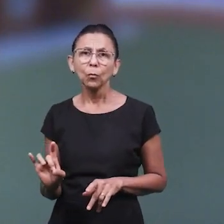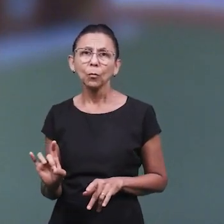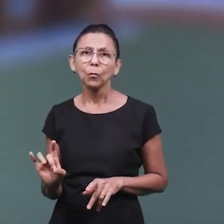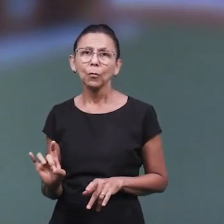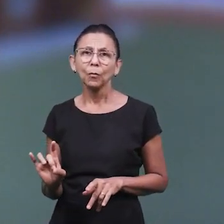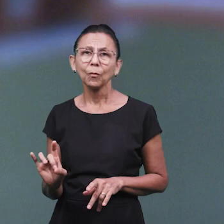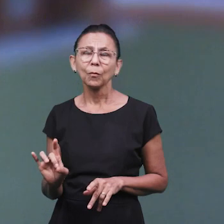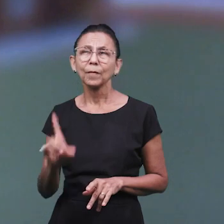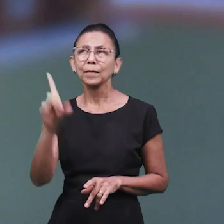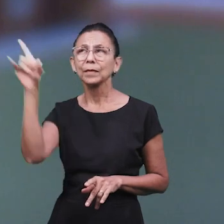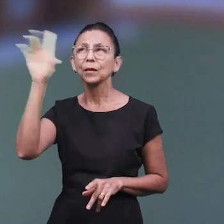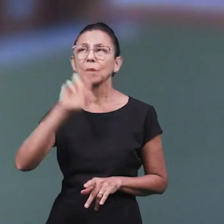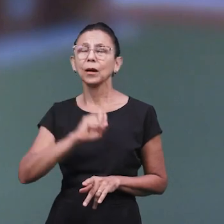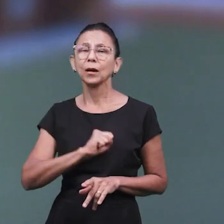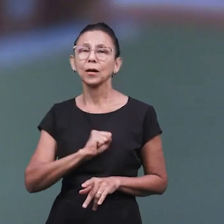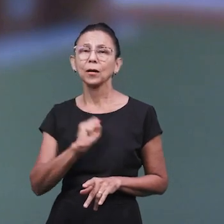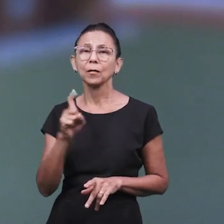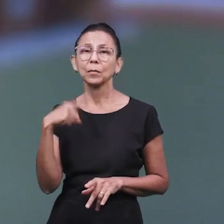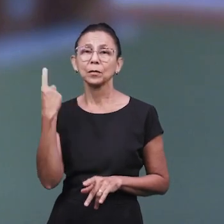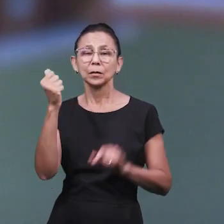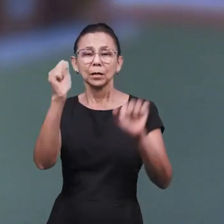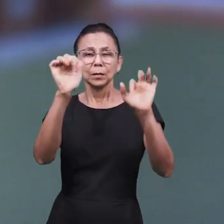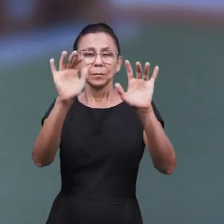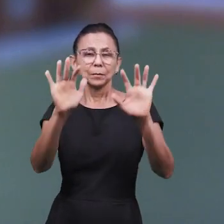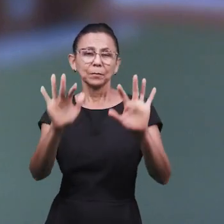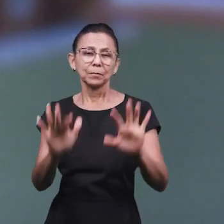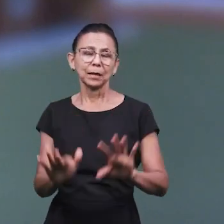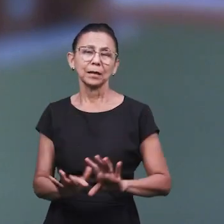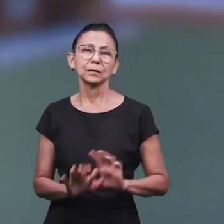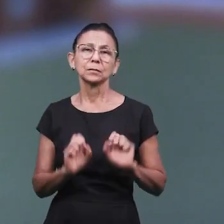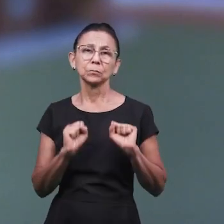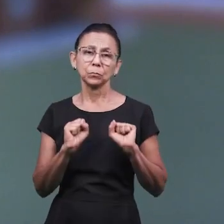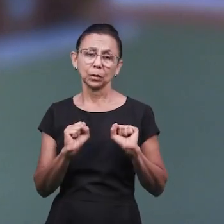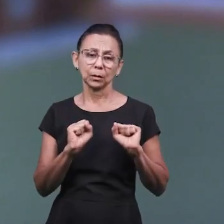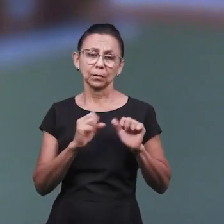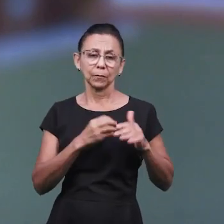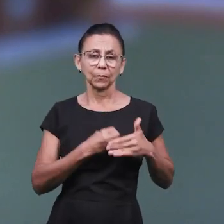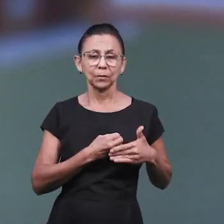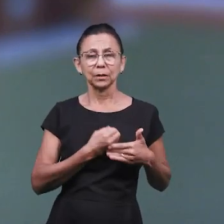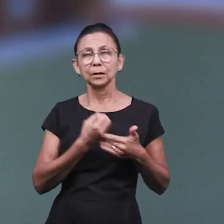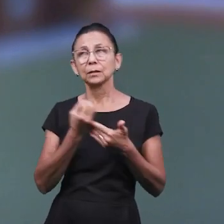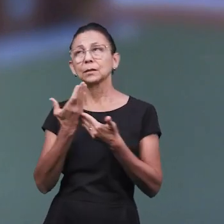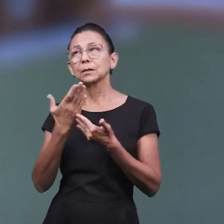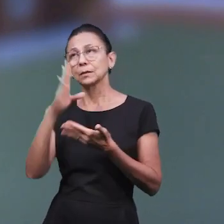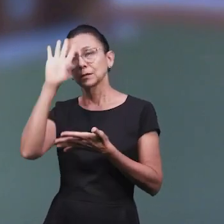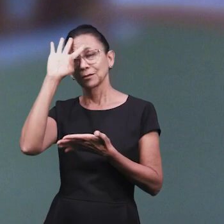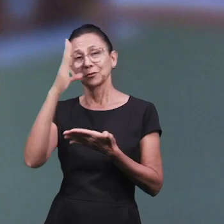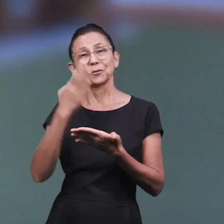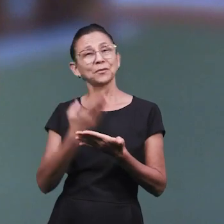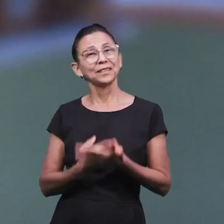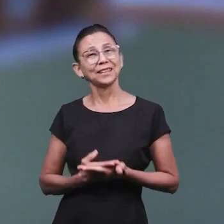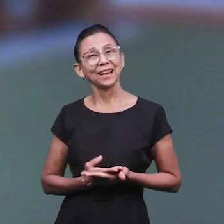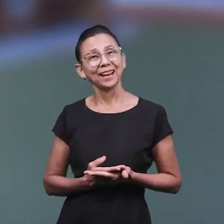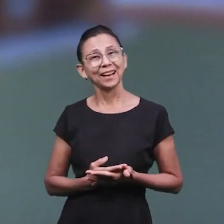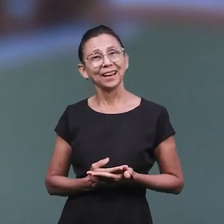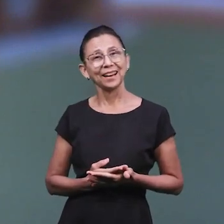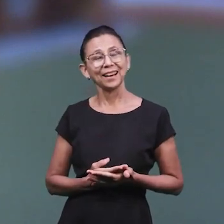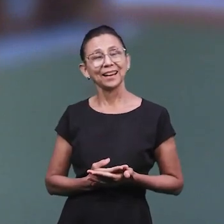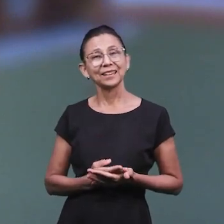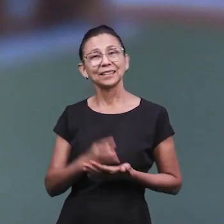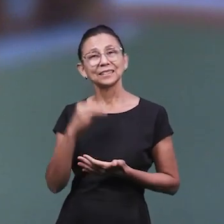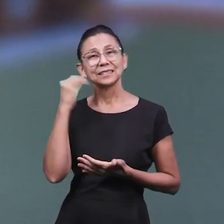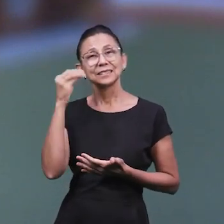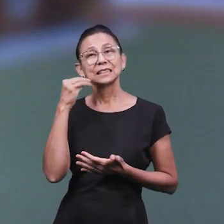de bênçãos nas mãos do Senhor. Nós podemos colocar a nossa vida diante do altar e confiar nele. E essa é uma